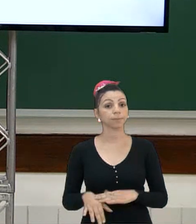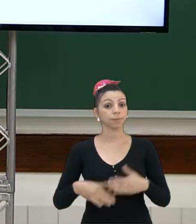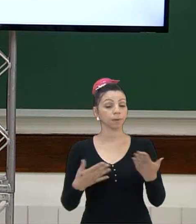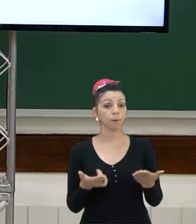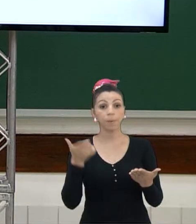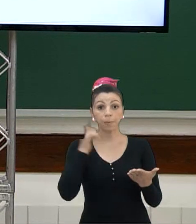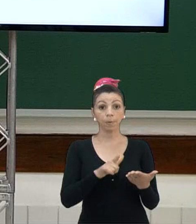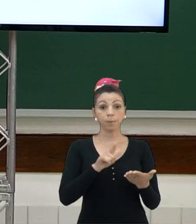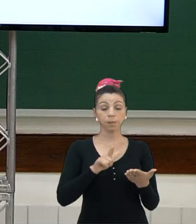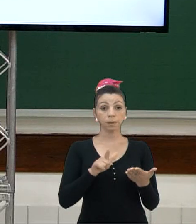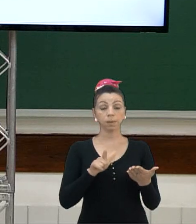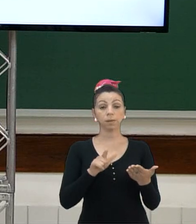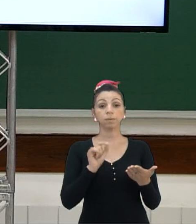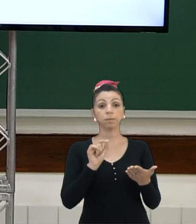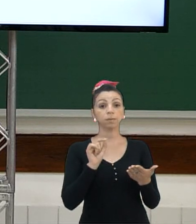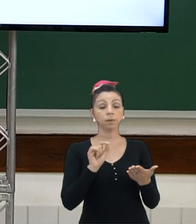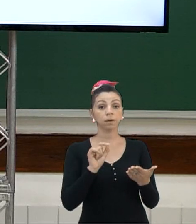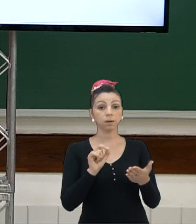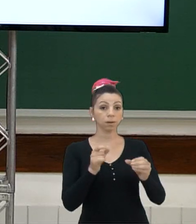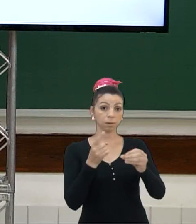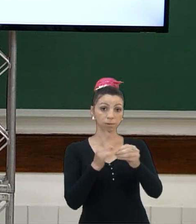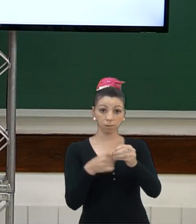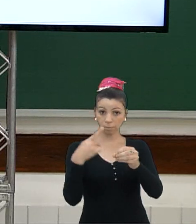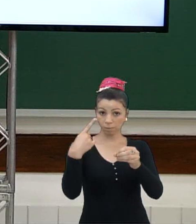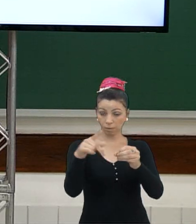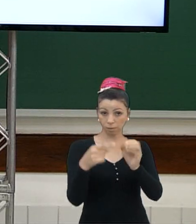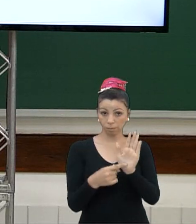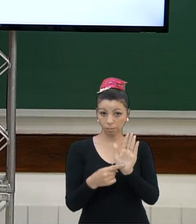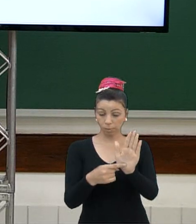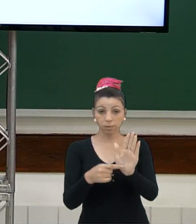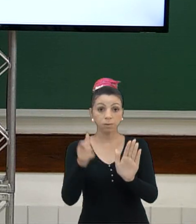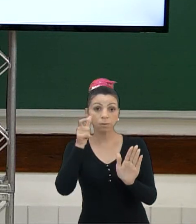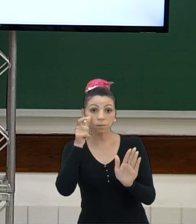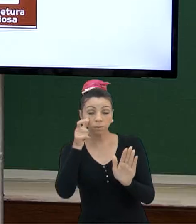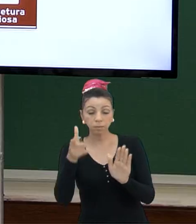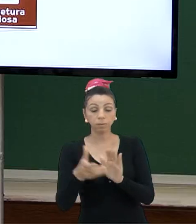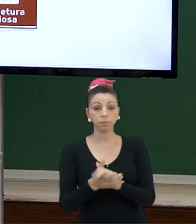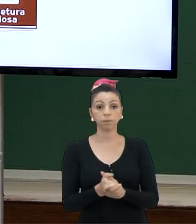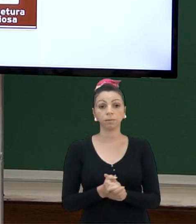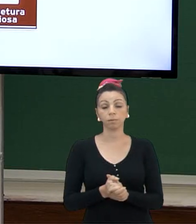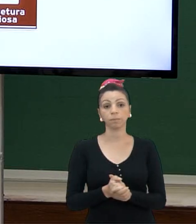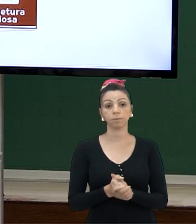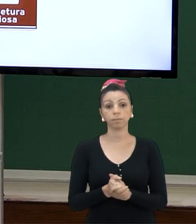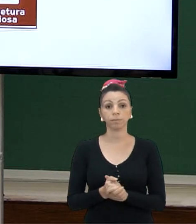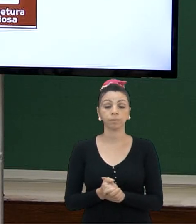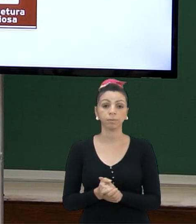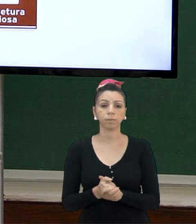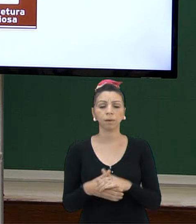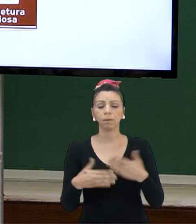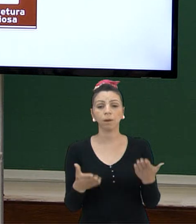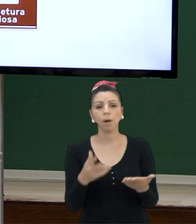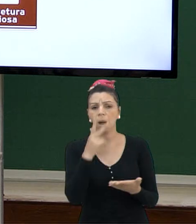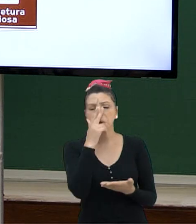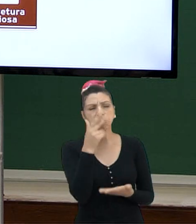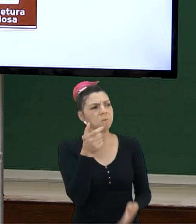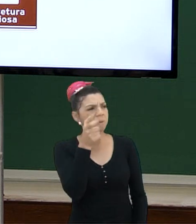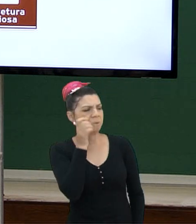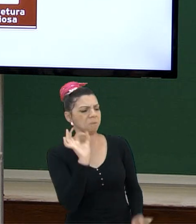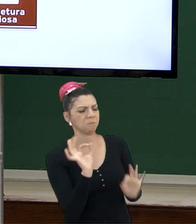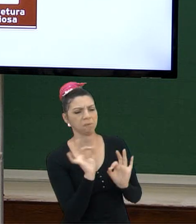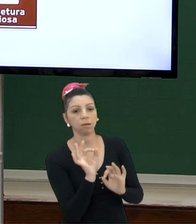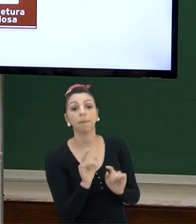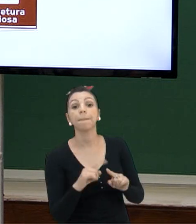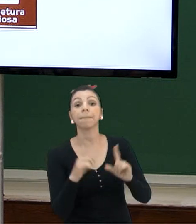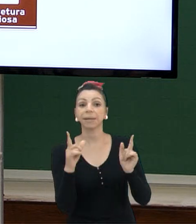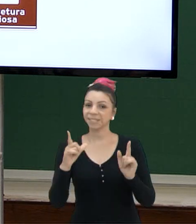Então, conseguiram fazer a relação do que a sua cidade oferece de interessante? Por mais que você ache que não tem muita coisa interessante, sempre tem